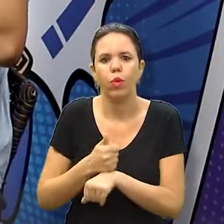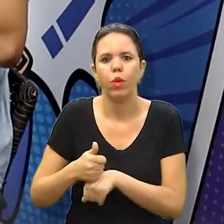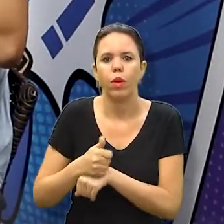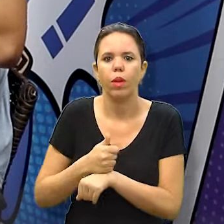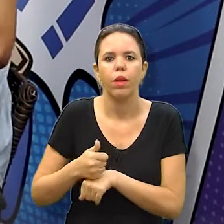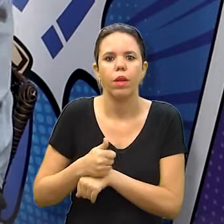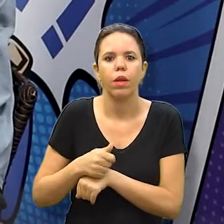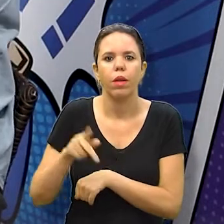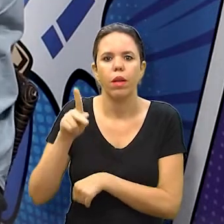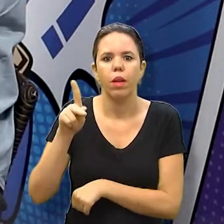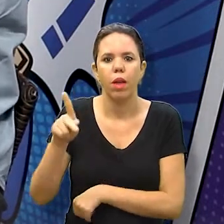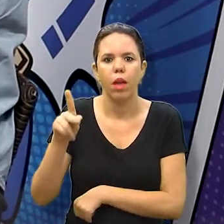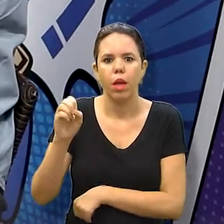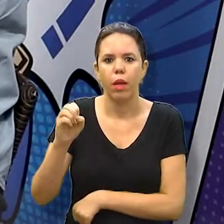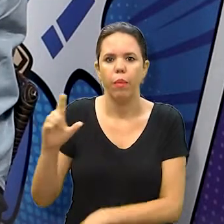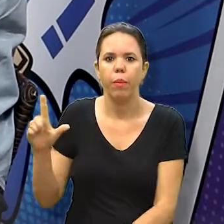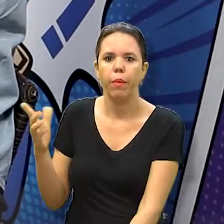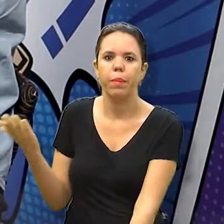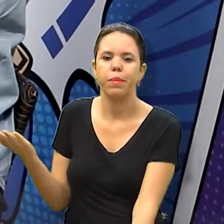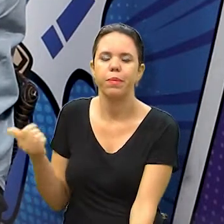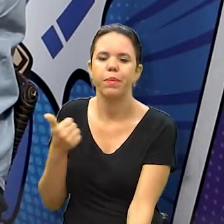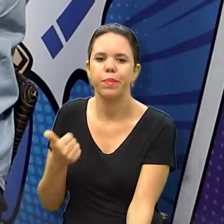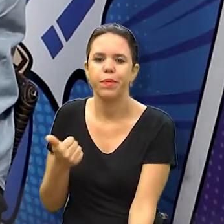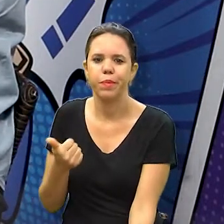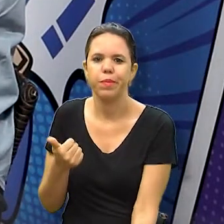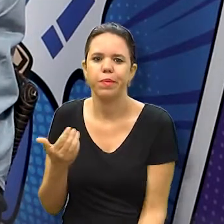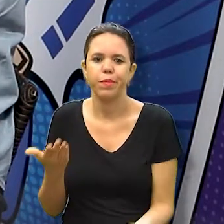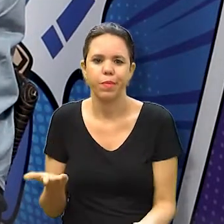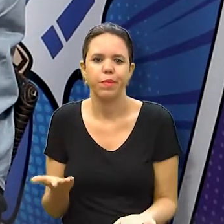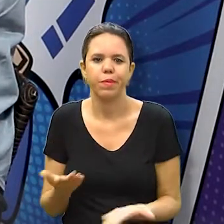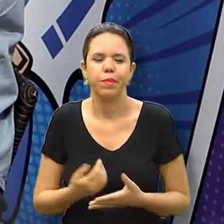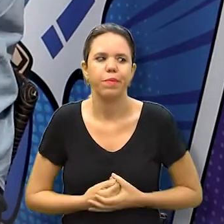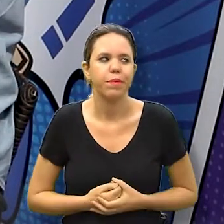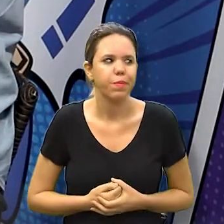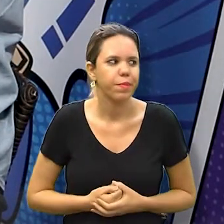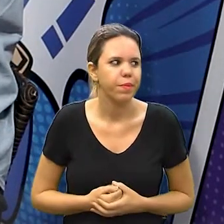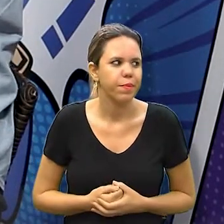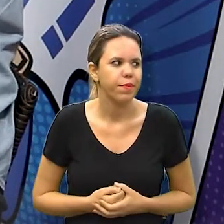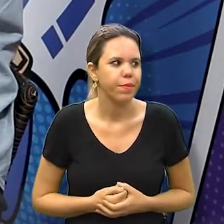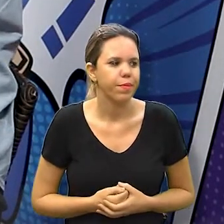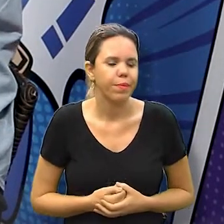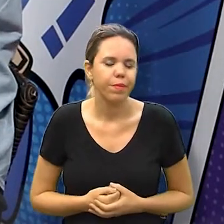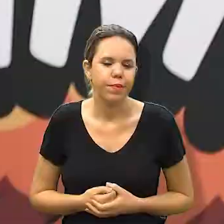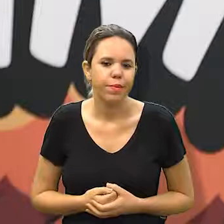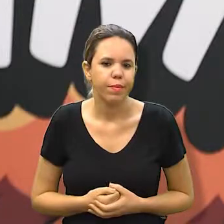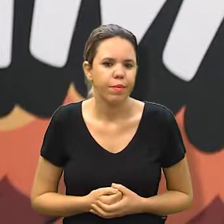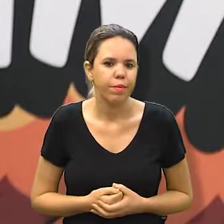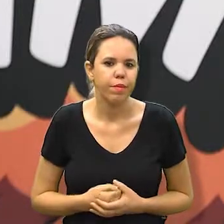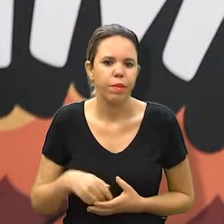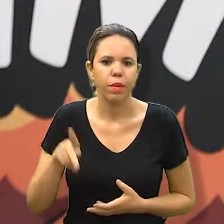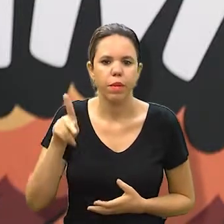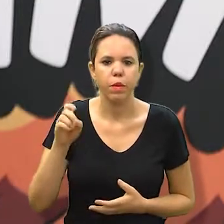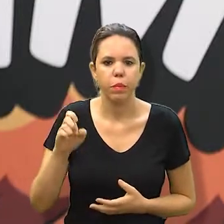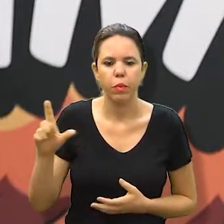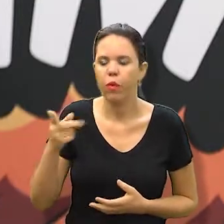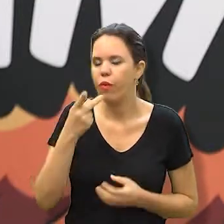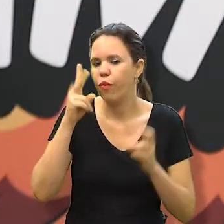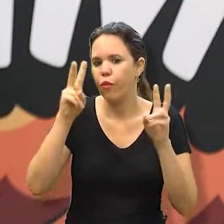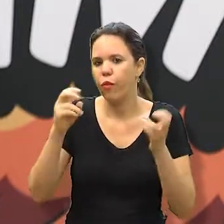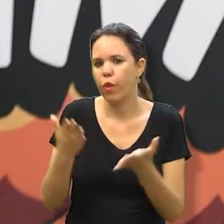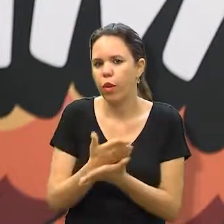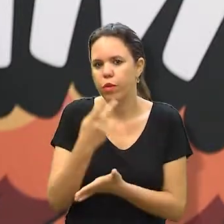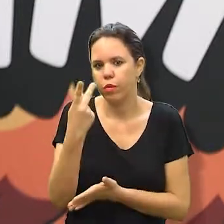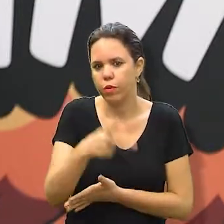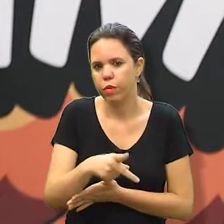escritor Paul. Tudo bem, Paul? Tudo bom, e você, como vai? Tudo jóia. O Paul vai falar sobre